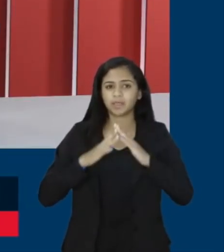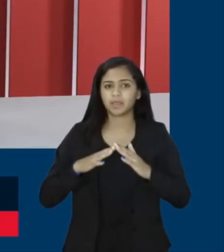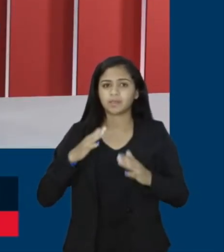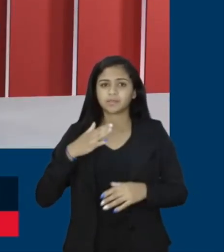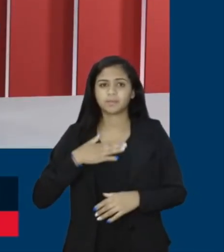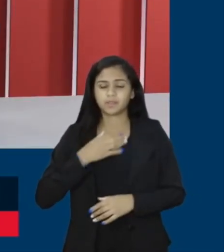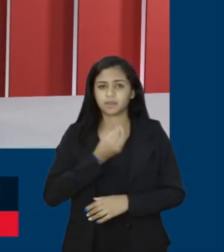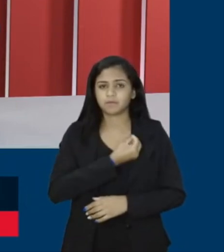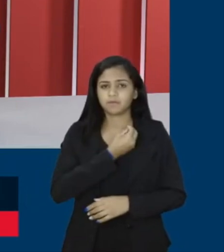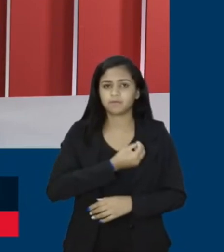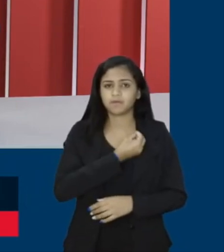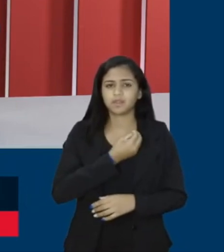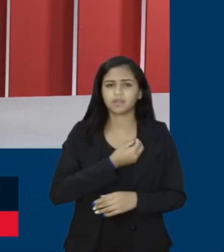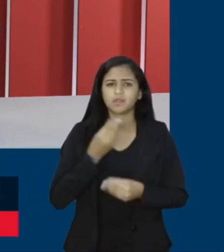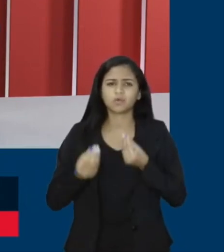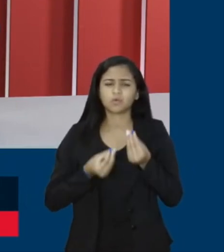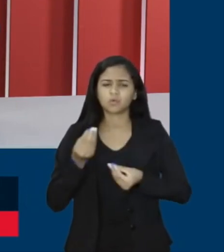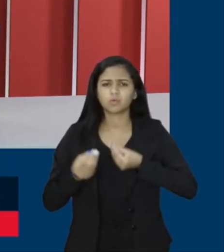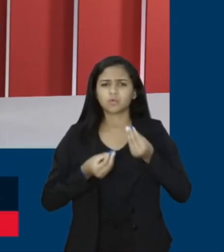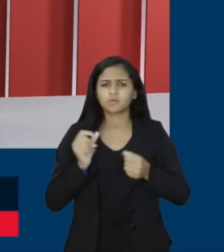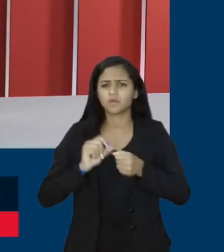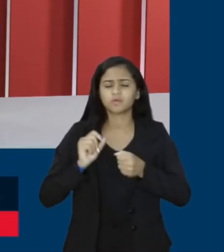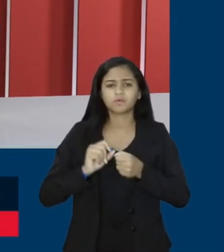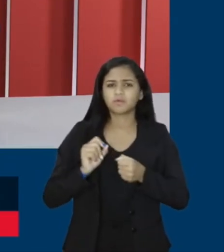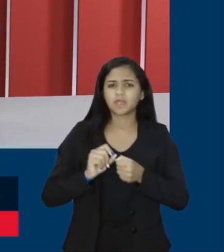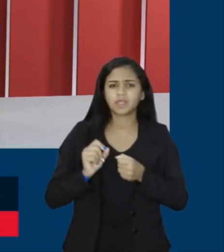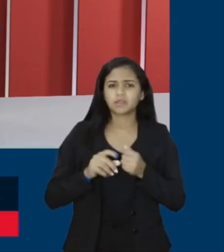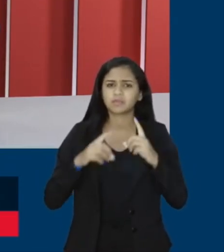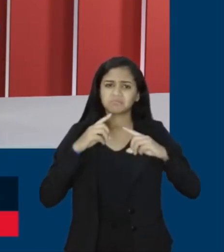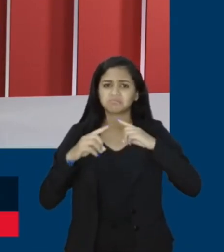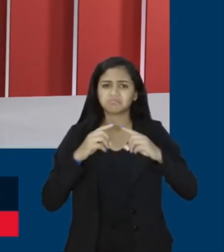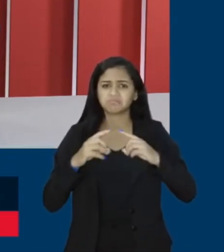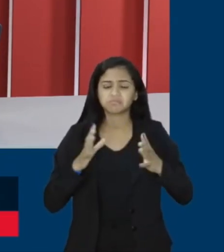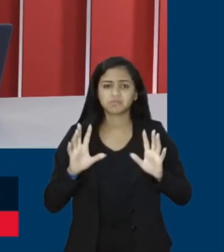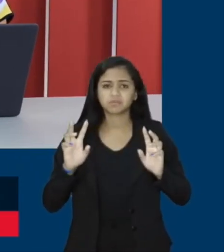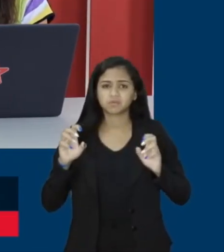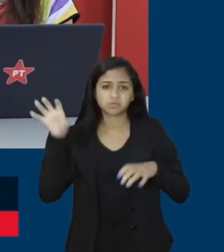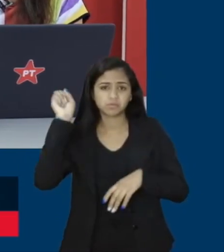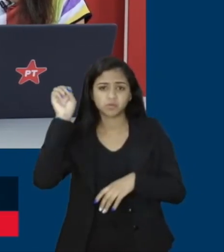de prioridades para o Estado? Quem é que foi ouvido? Como é que foi essa discussão?